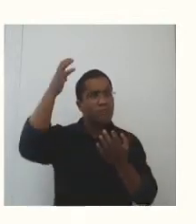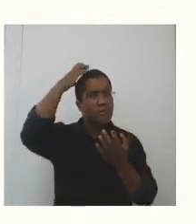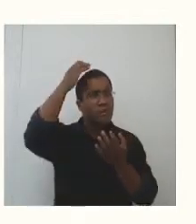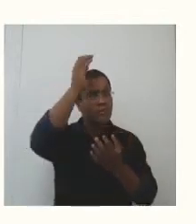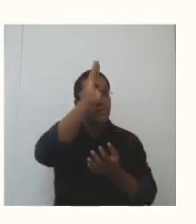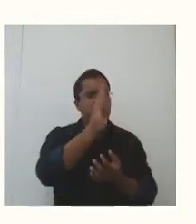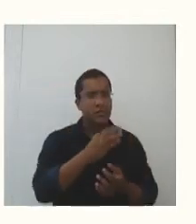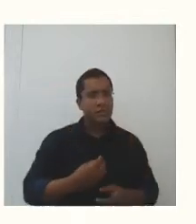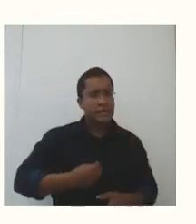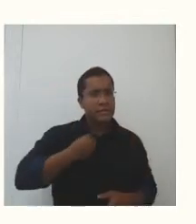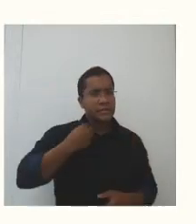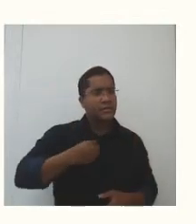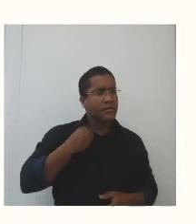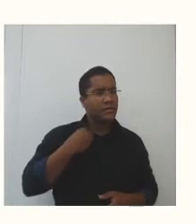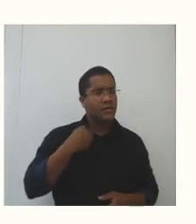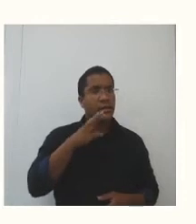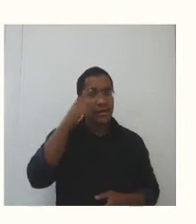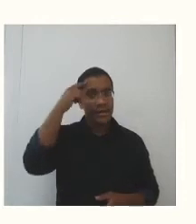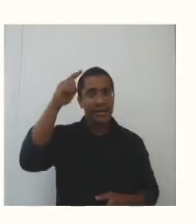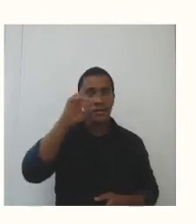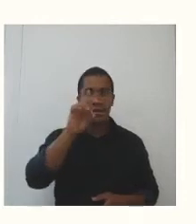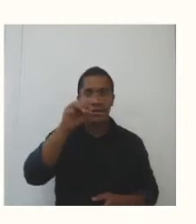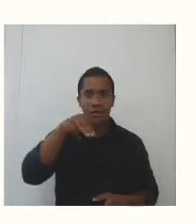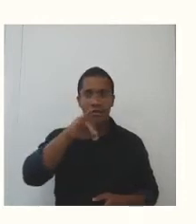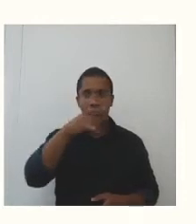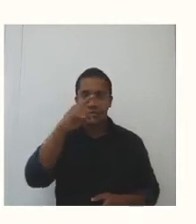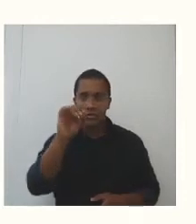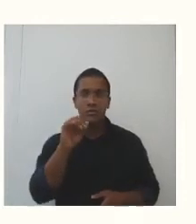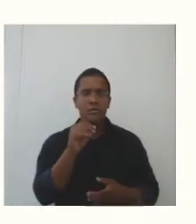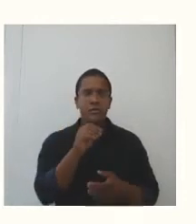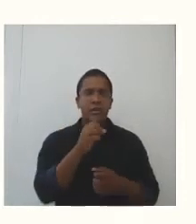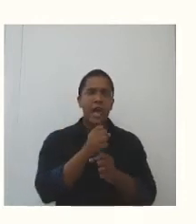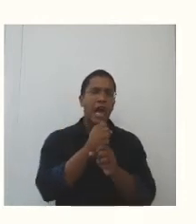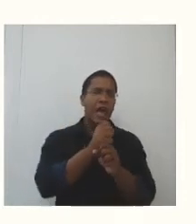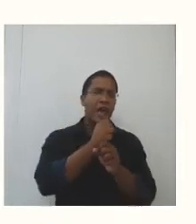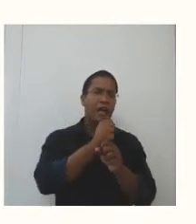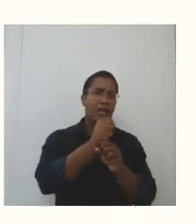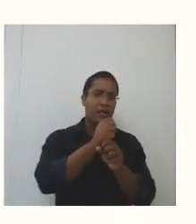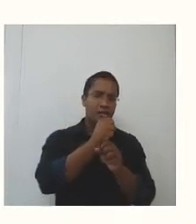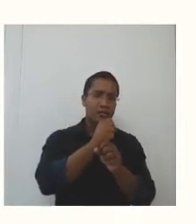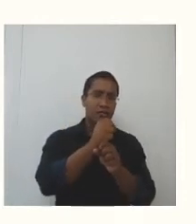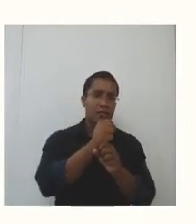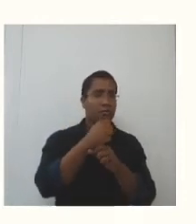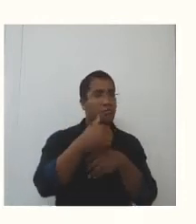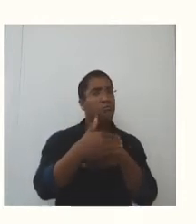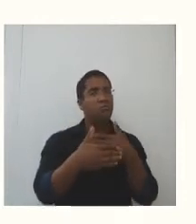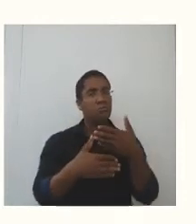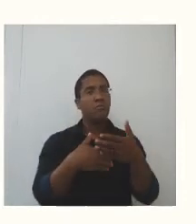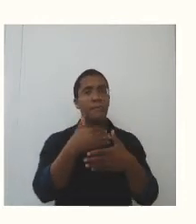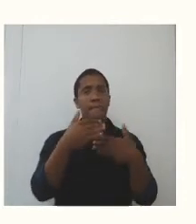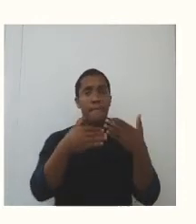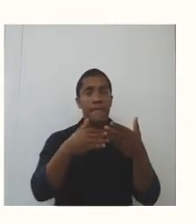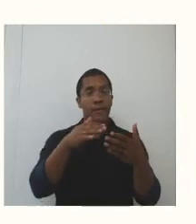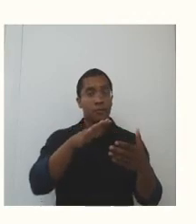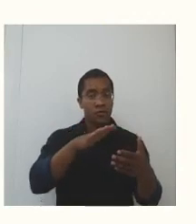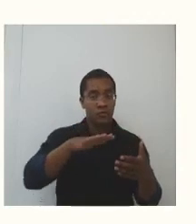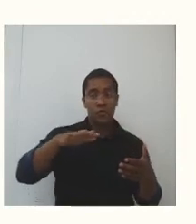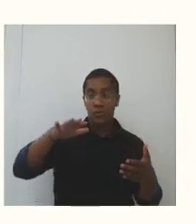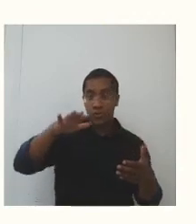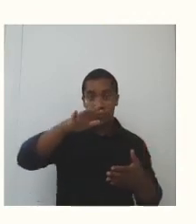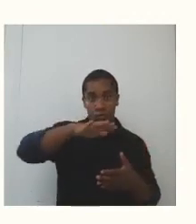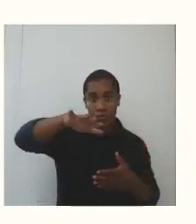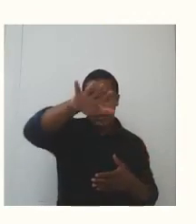Pelo fato de Dom João ter permanecido no Brasil durante tanto tempo, o que é que aconteceu? Um dia, esse povo de Portugal